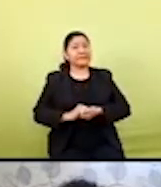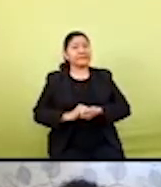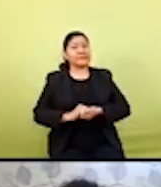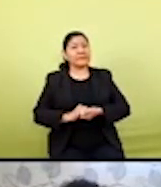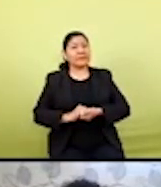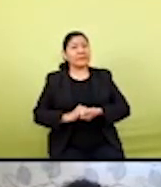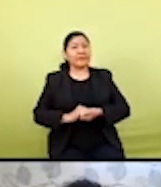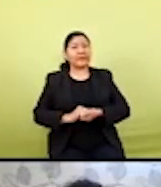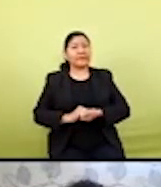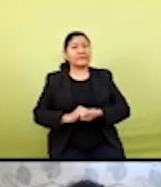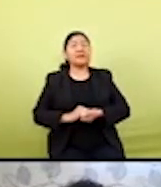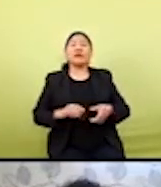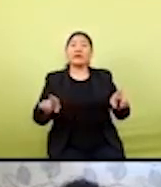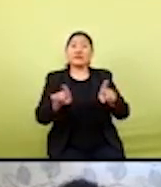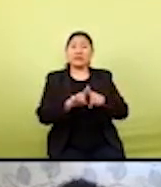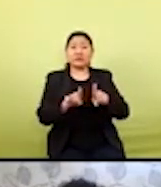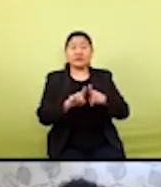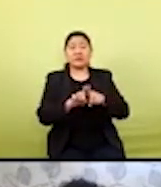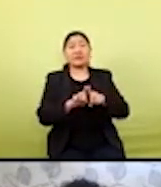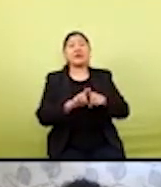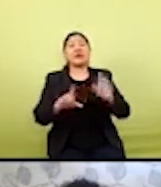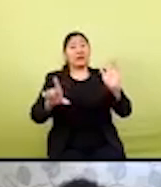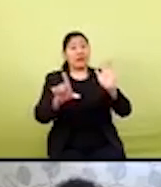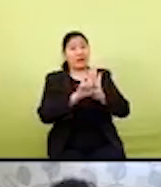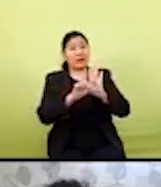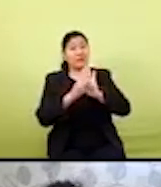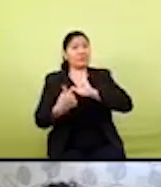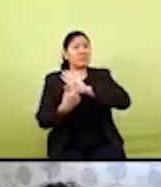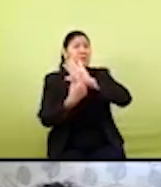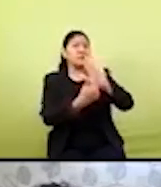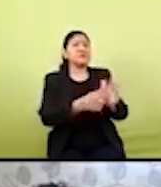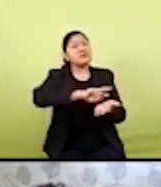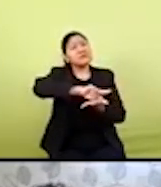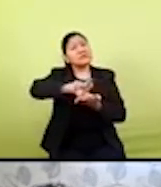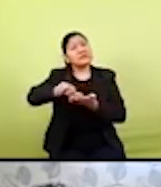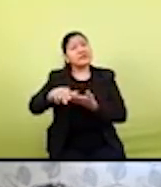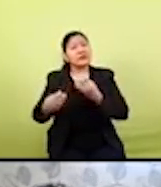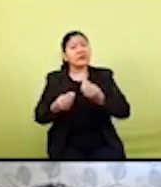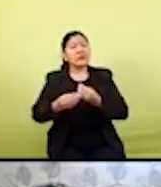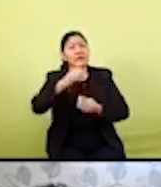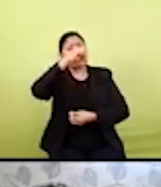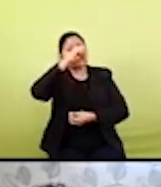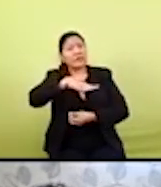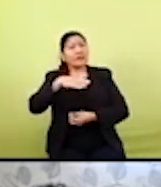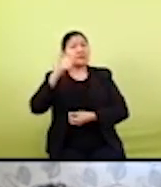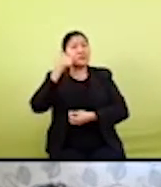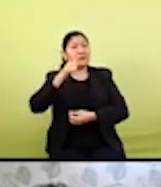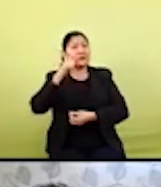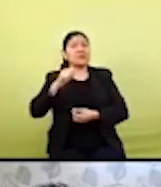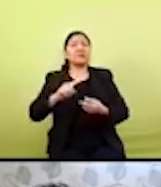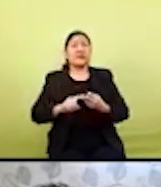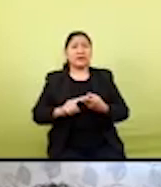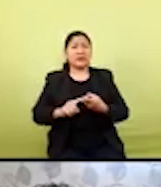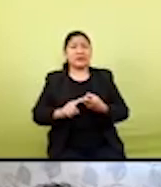impulsionar a reflexão crítica, que a Aline também já comentou, né, sobre a violência contra a mulher, e aí eu